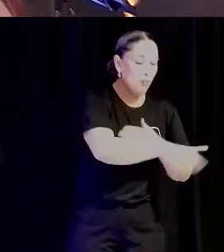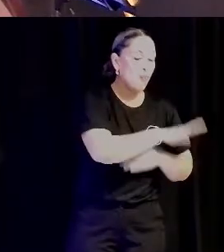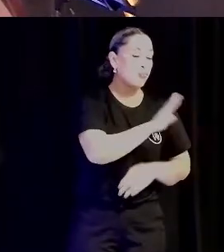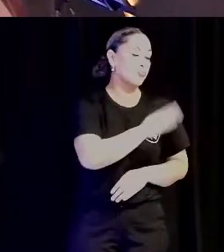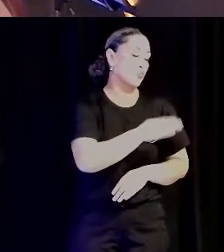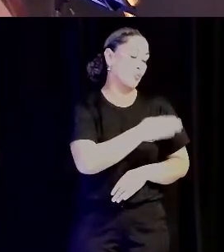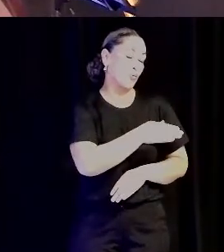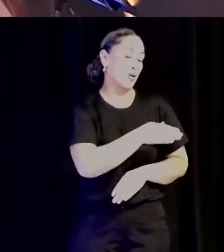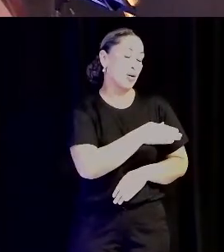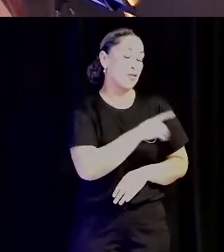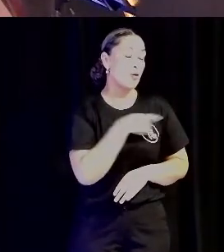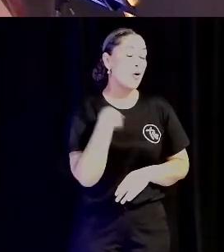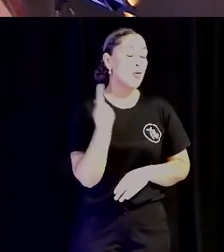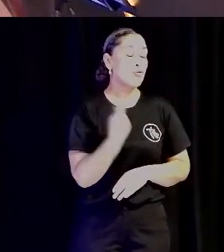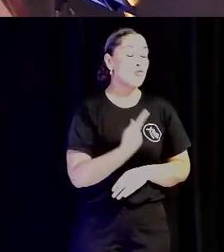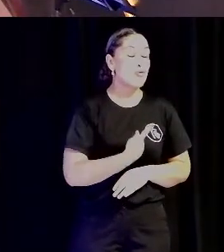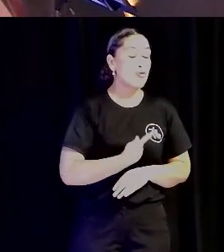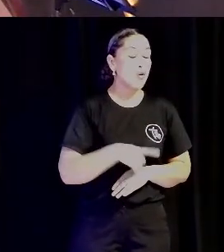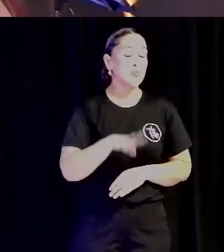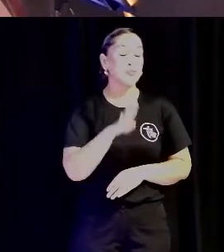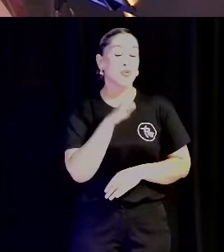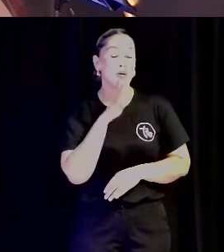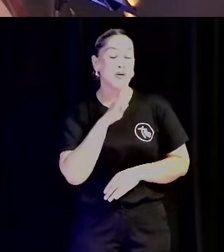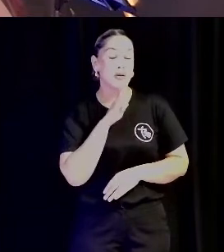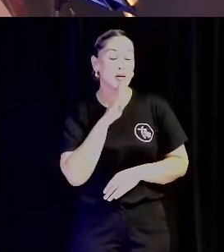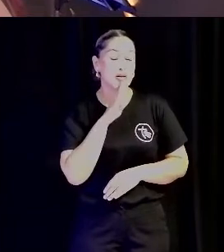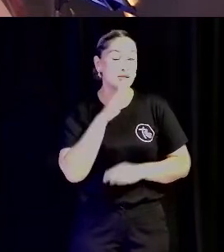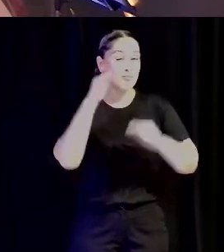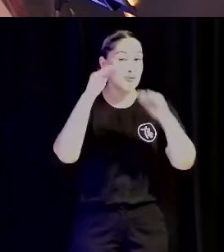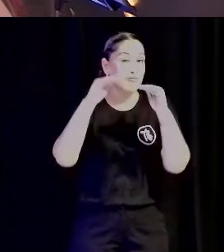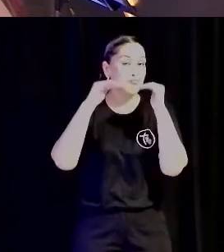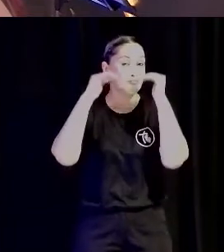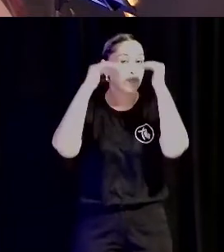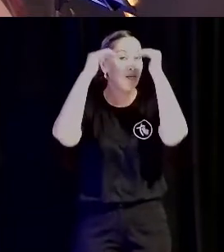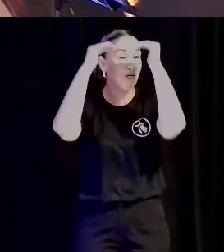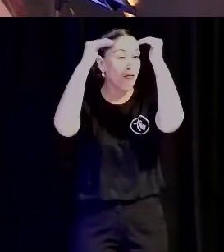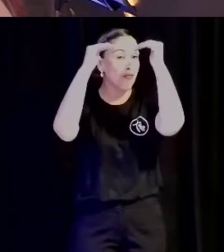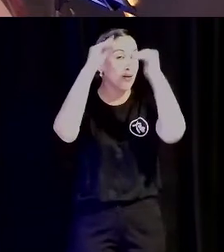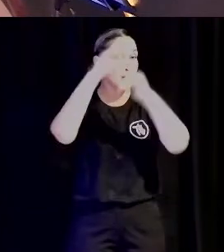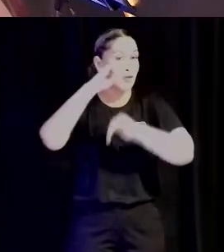do reconhecimento da soberania de Deus.